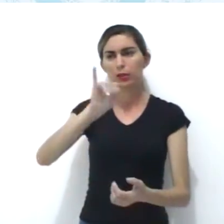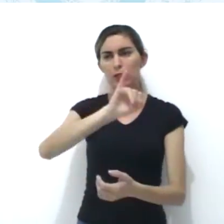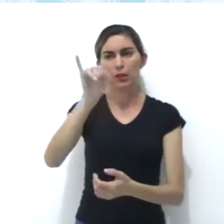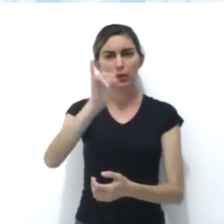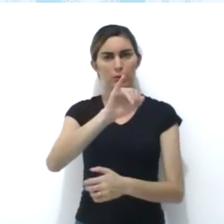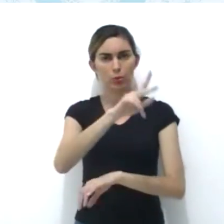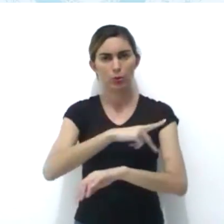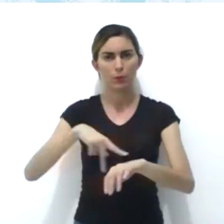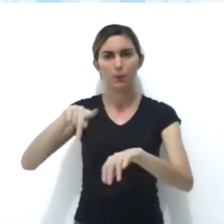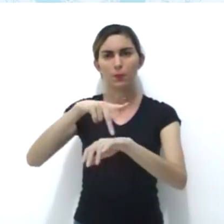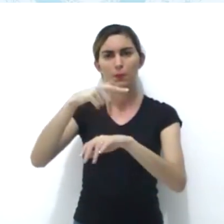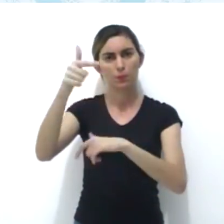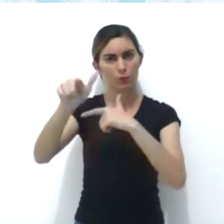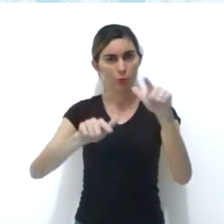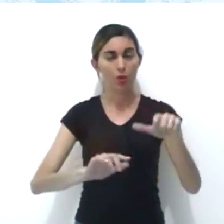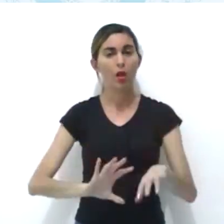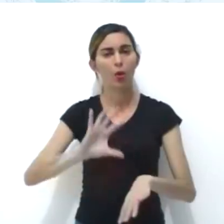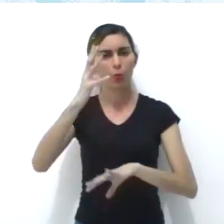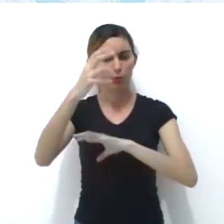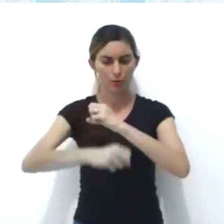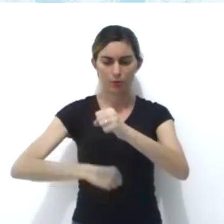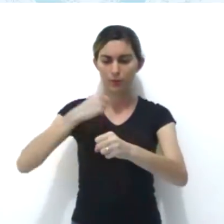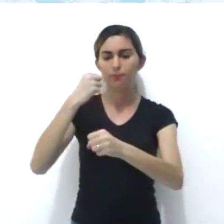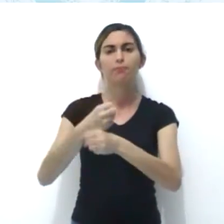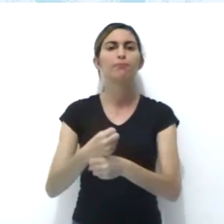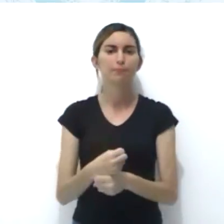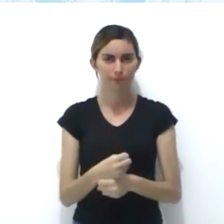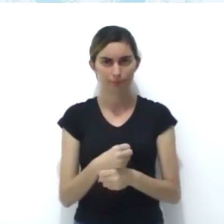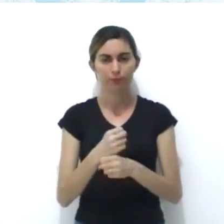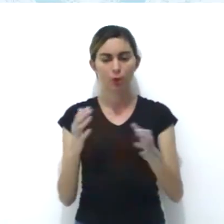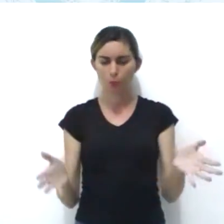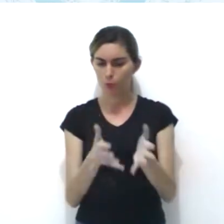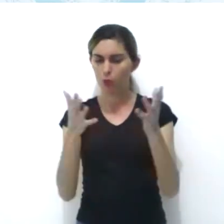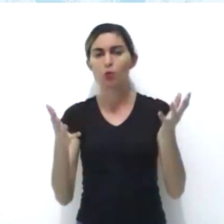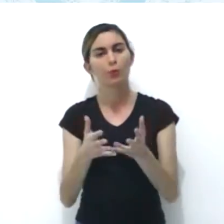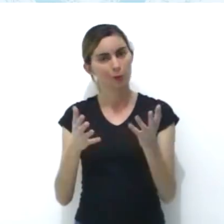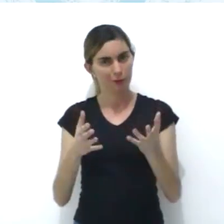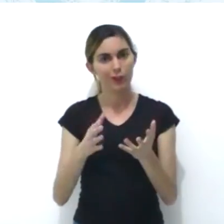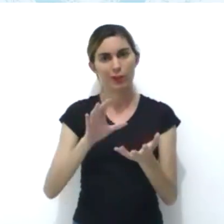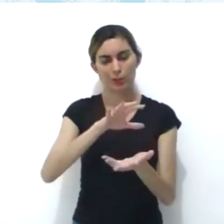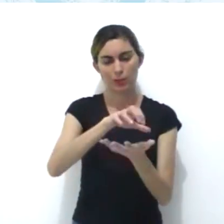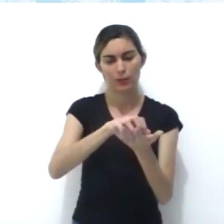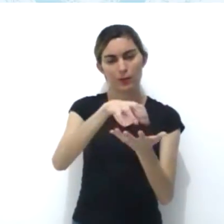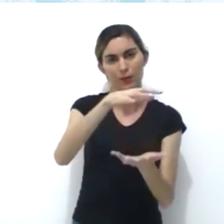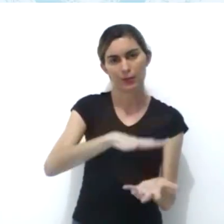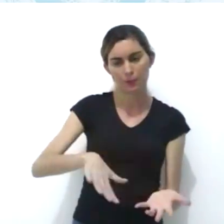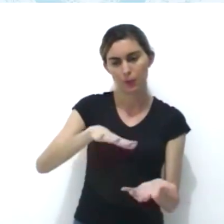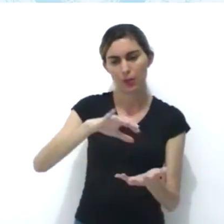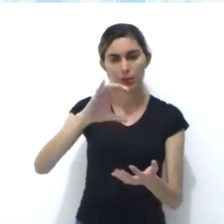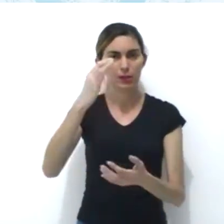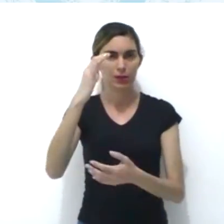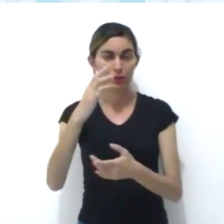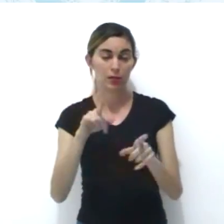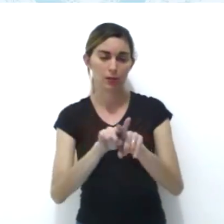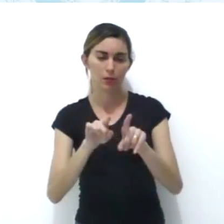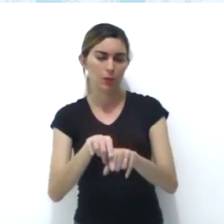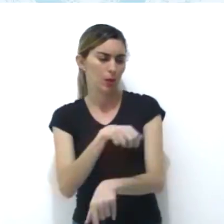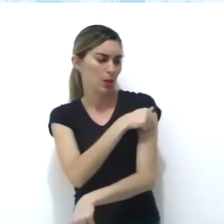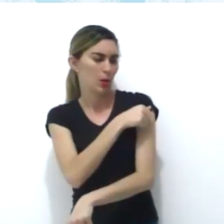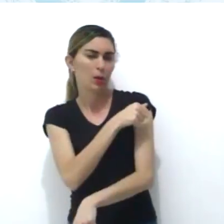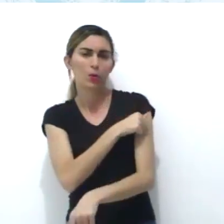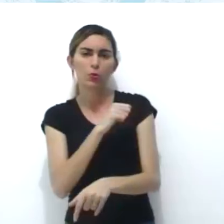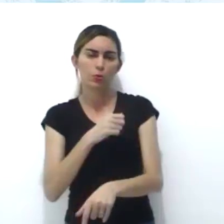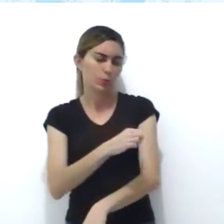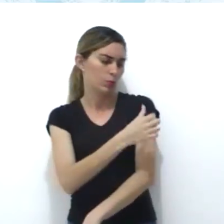ela é internacional, acontece anualmente e é promovida, como eu falei, pelo Espaço Ciência, e que